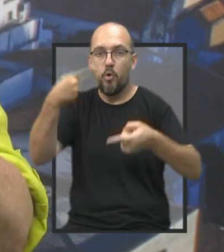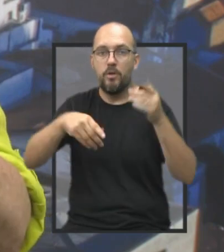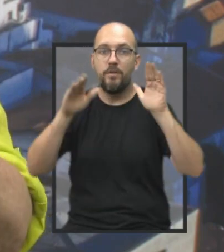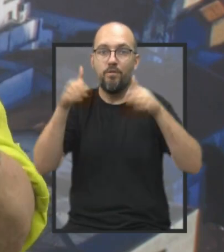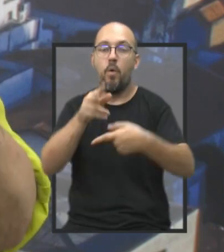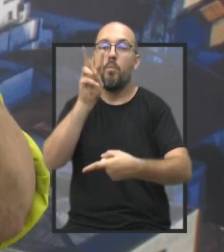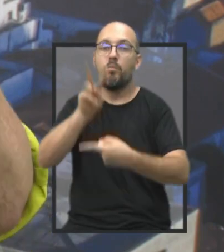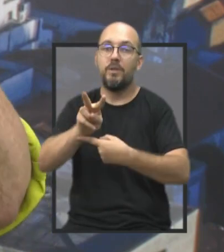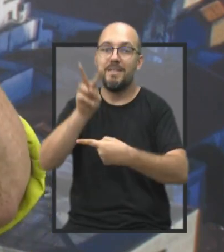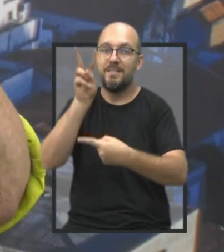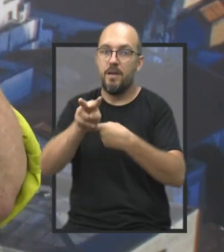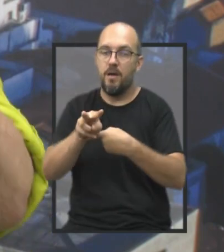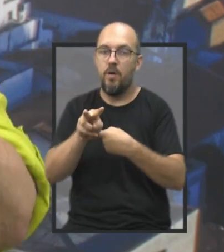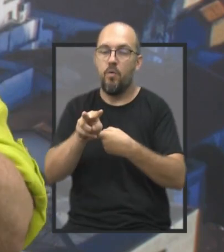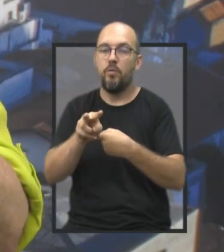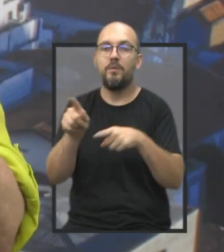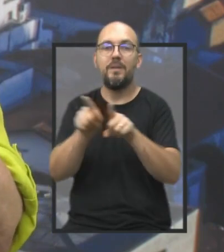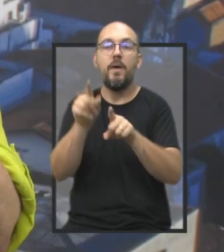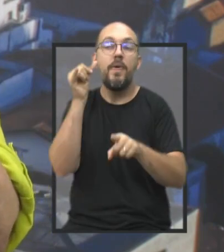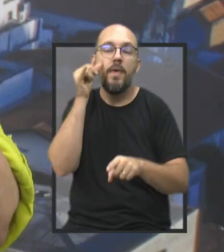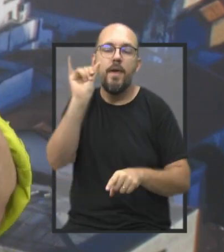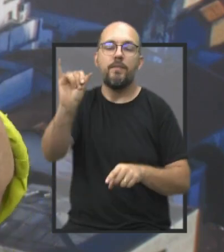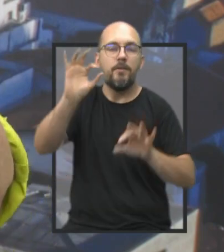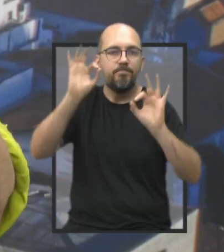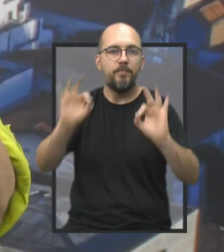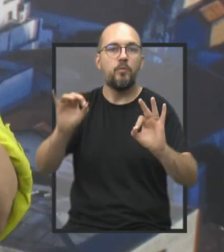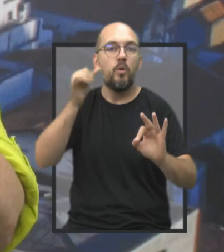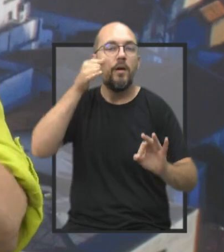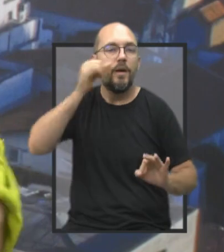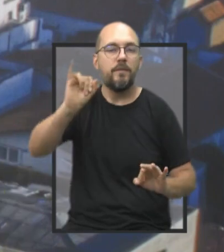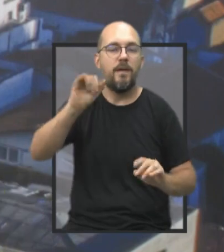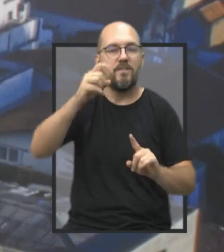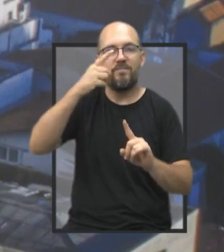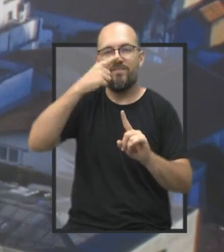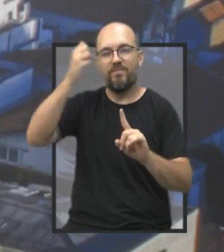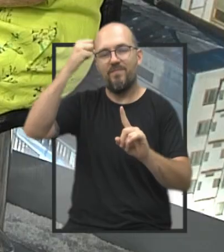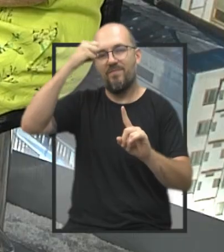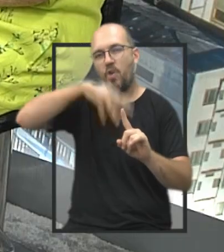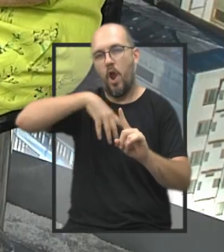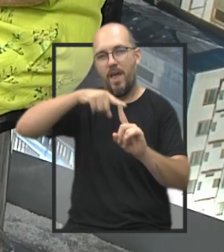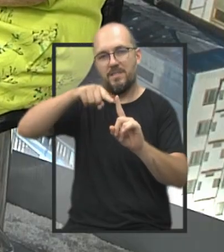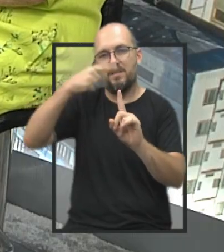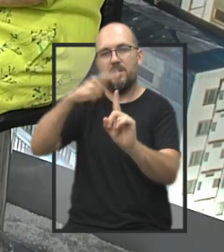de proteção e de evitarmos mesmo as violências contra a mulher.